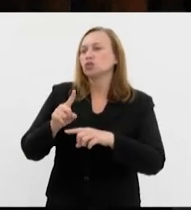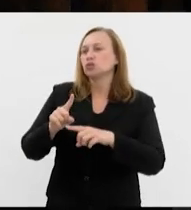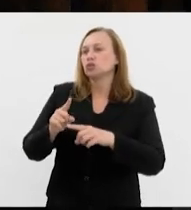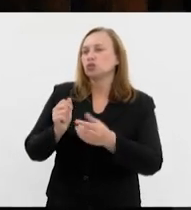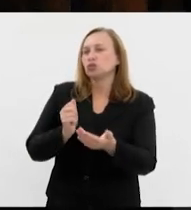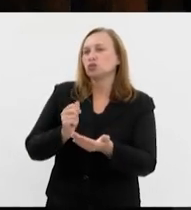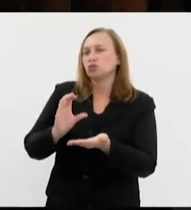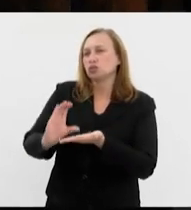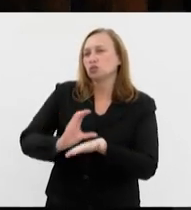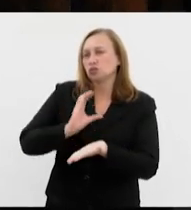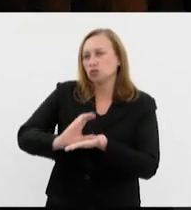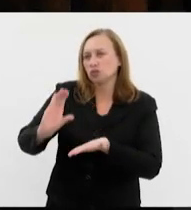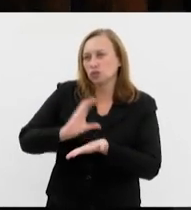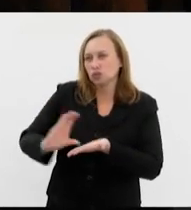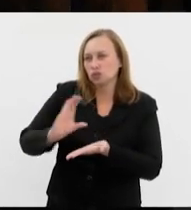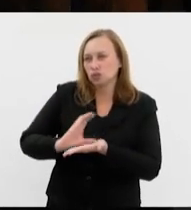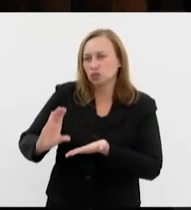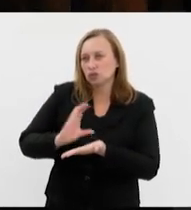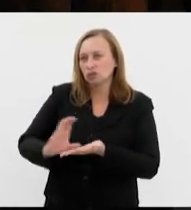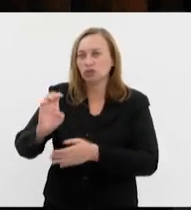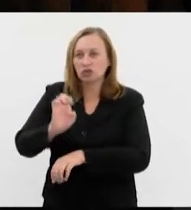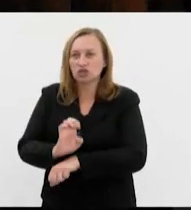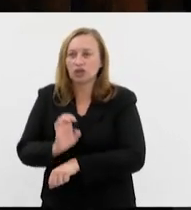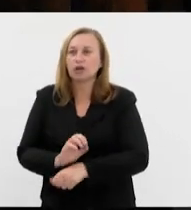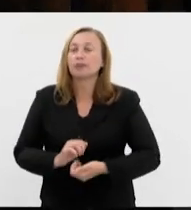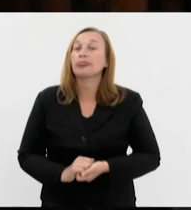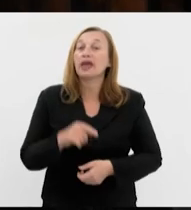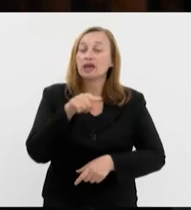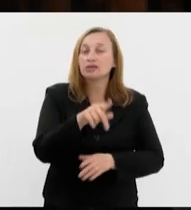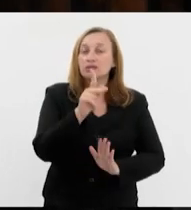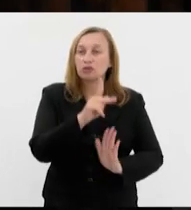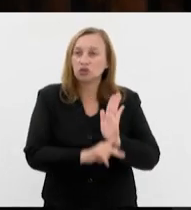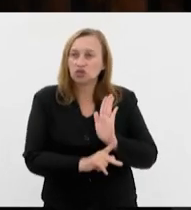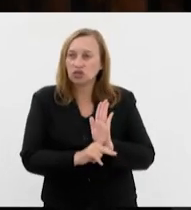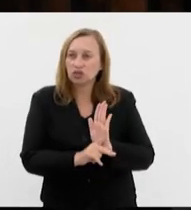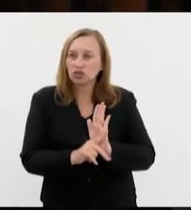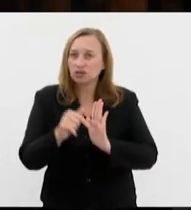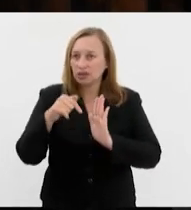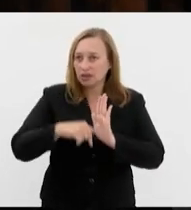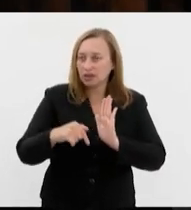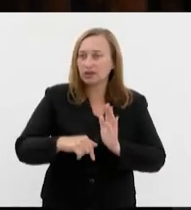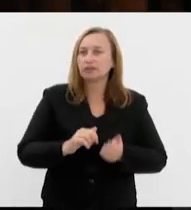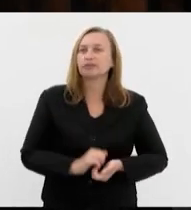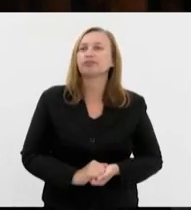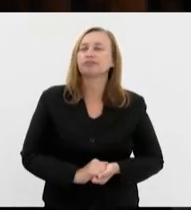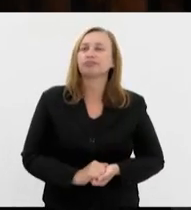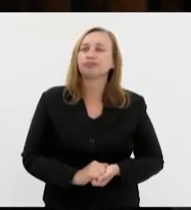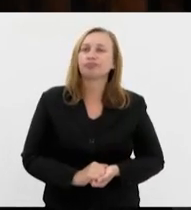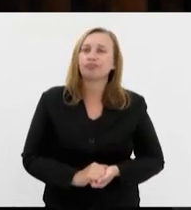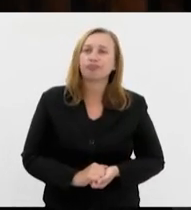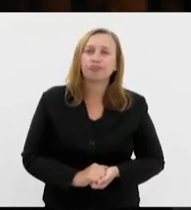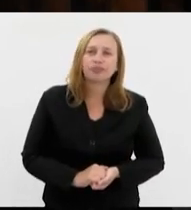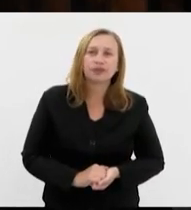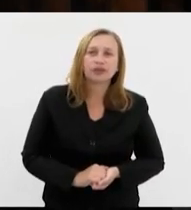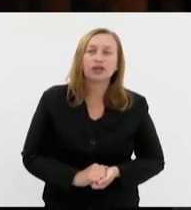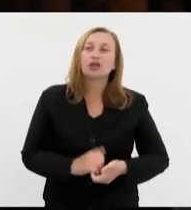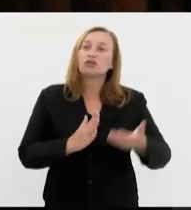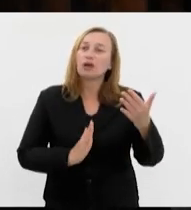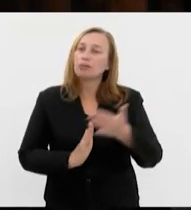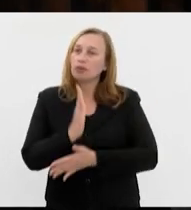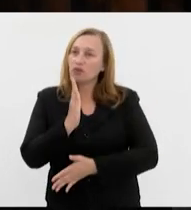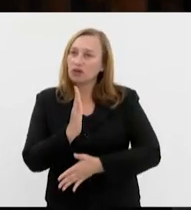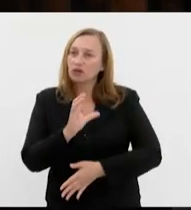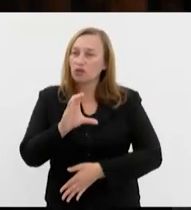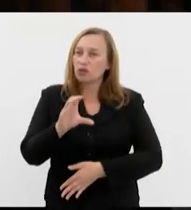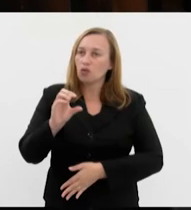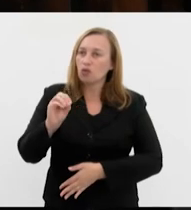enfraquecimento das políticas públicas. Esse projeto, que está aqui em vigor, ele foi previamente aprovado no